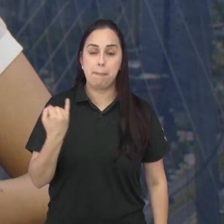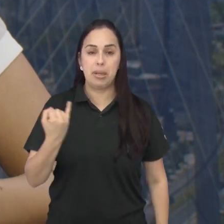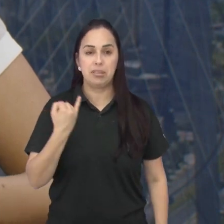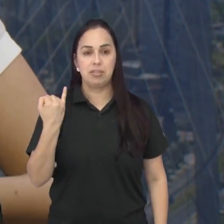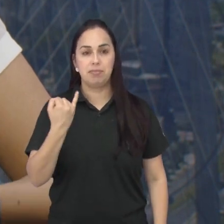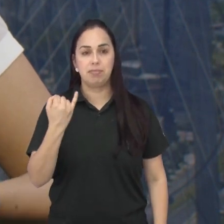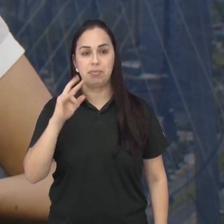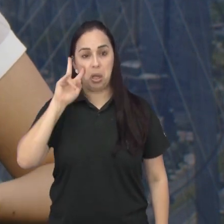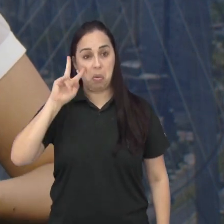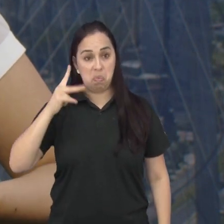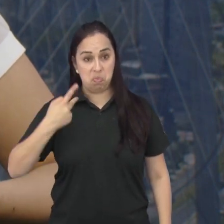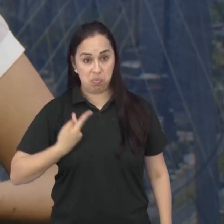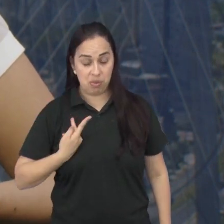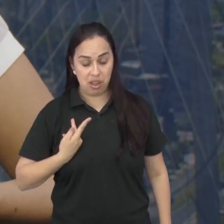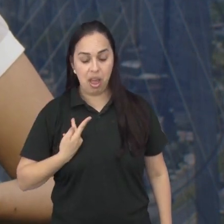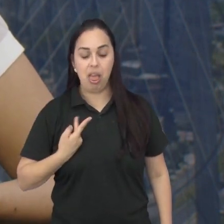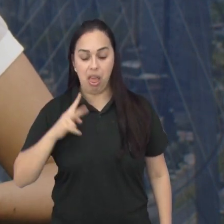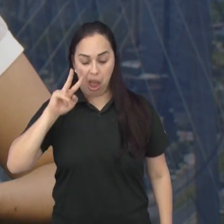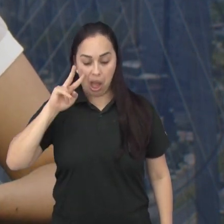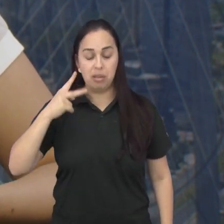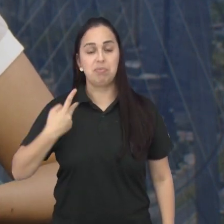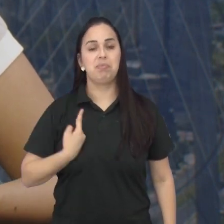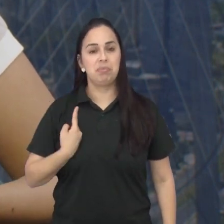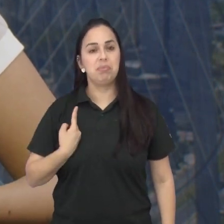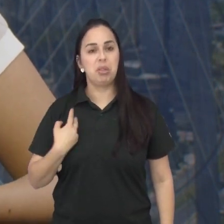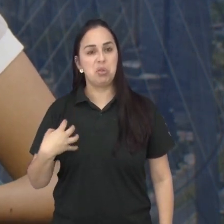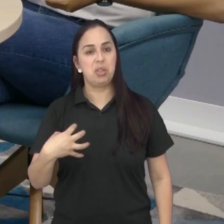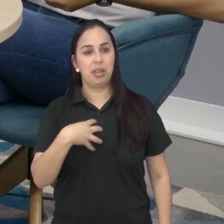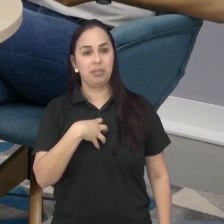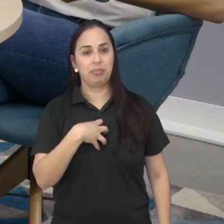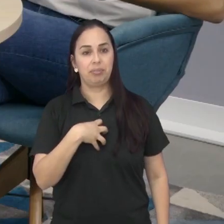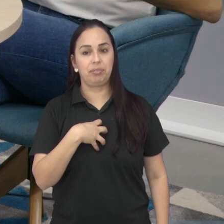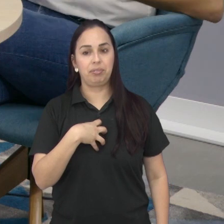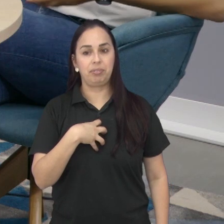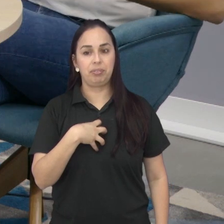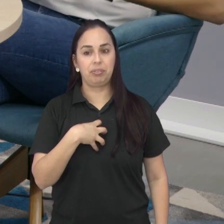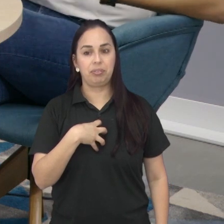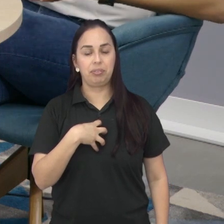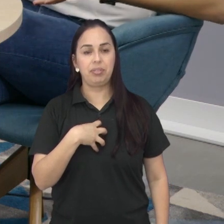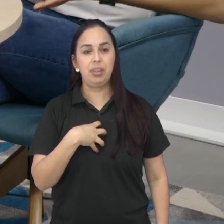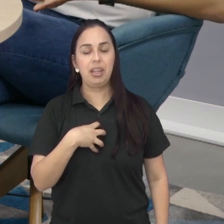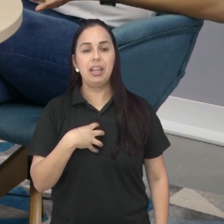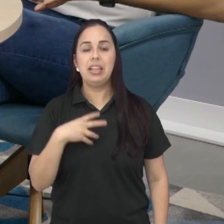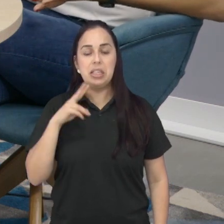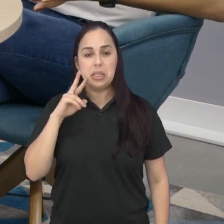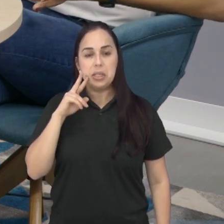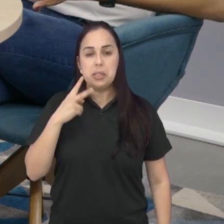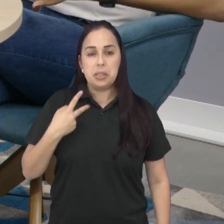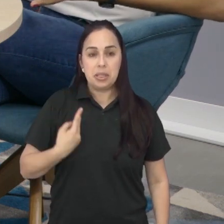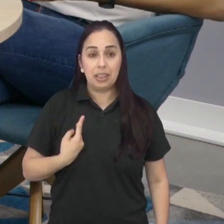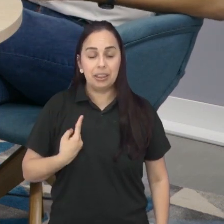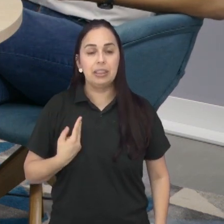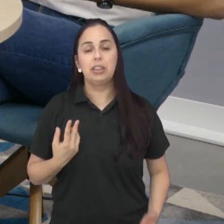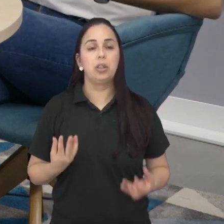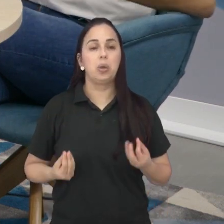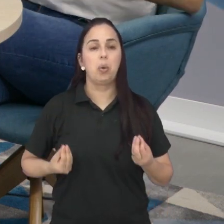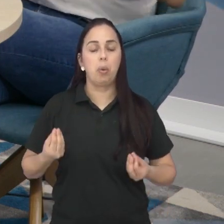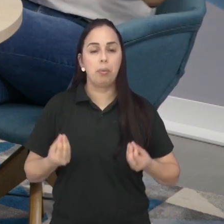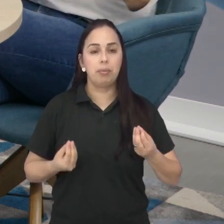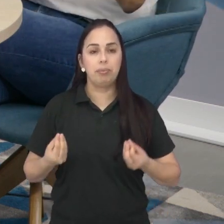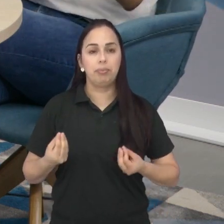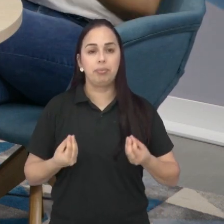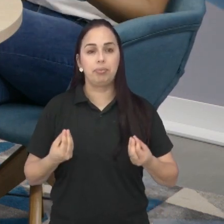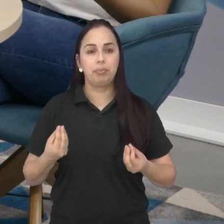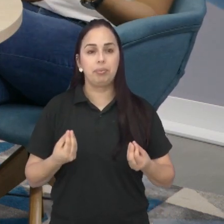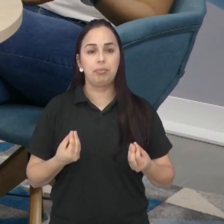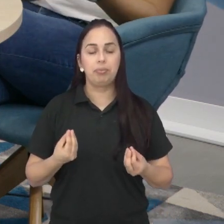gente reconhecer esse posicionamento mas como que eu vou fazer esse reconhecimento, né? A partir